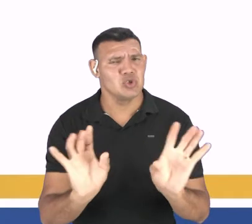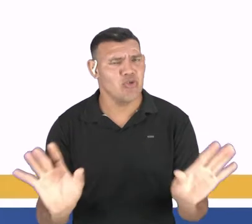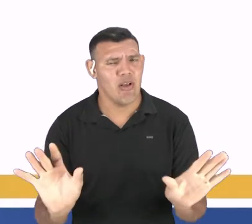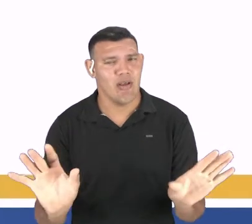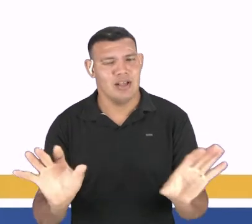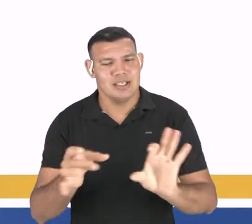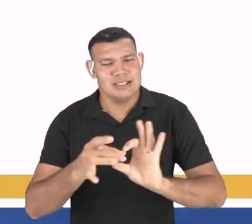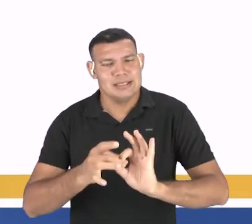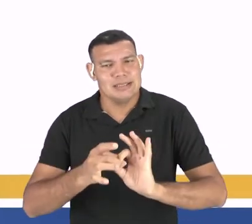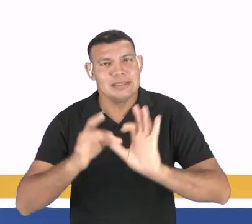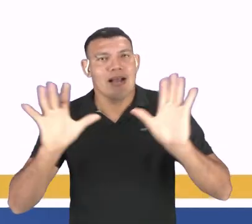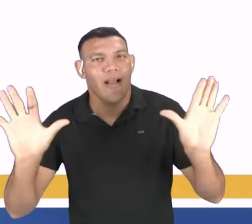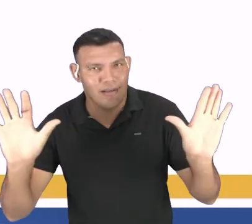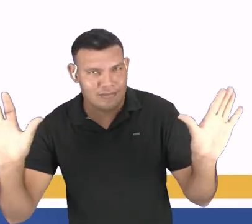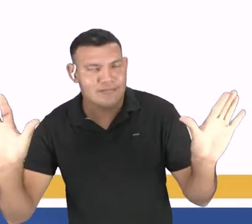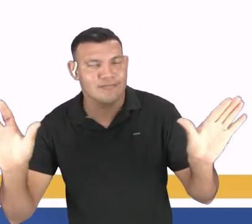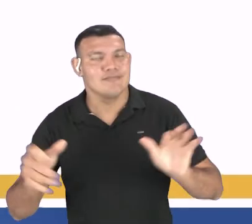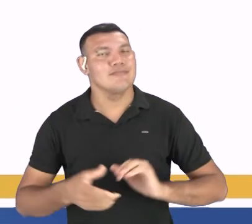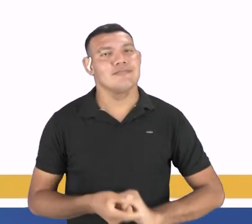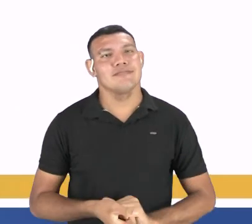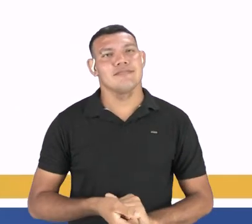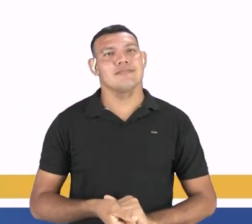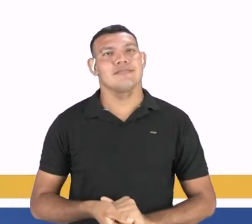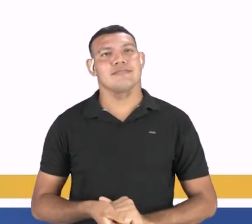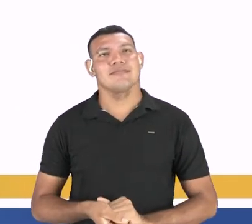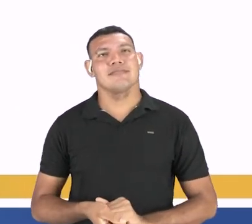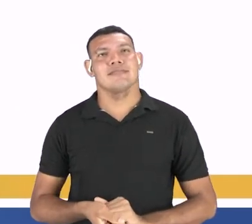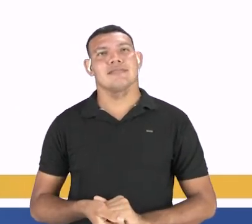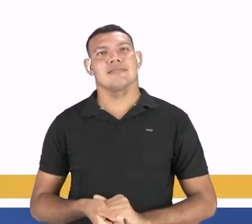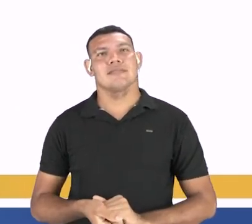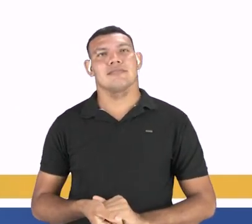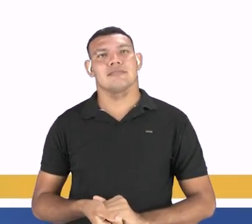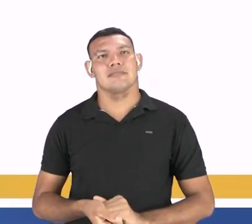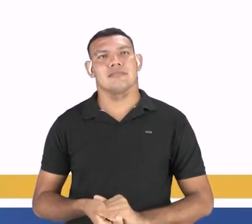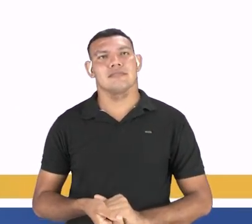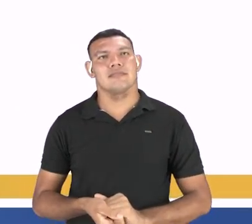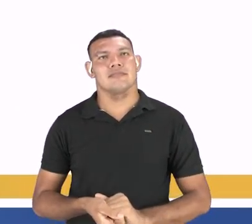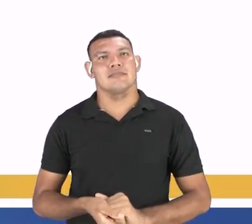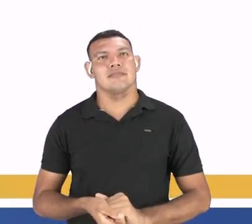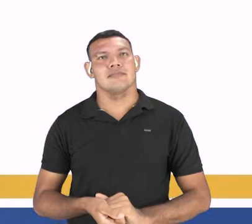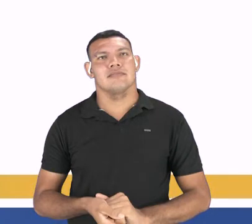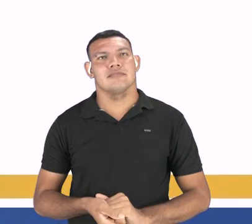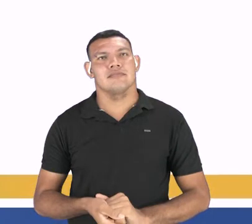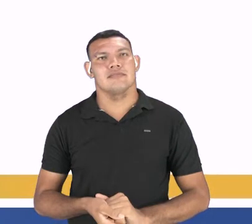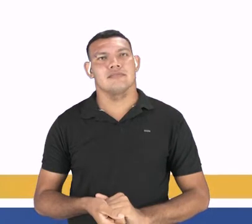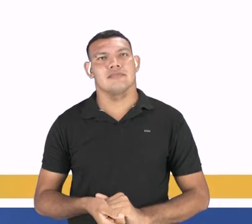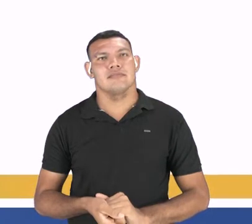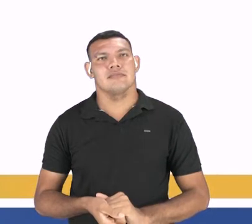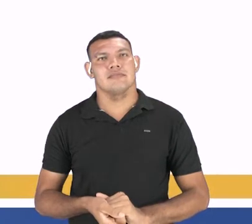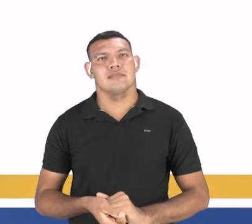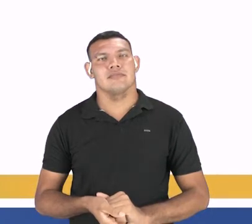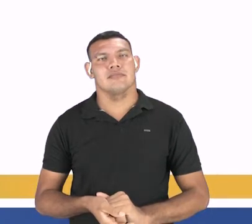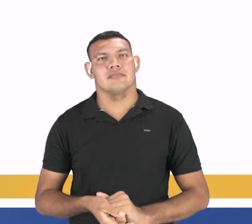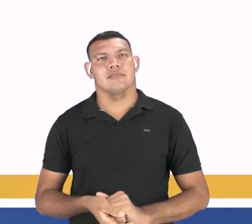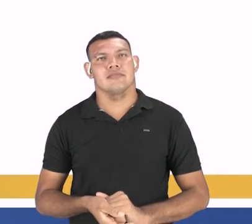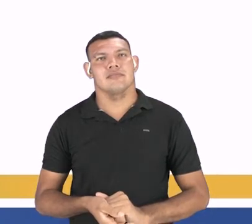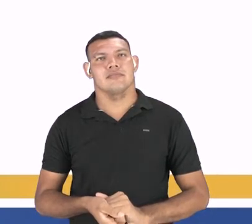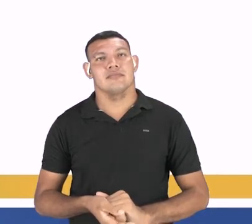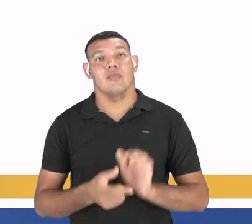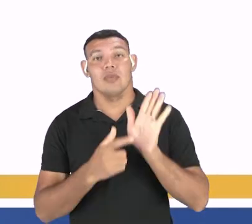ligações fracas o DNA se separam E aí eu tava aqui para você sair mais o que eu acabei de ler né